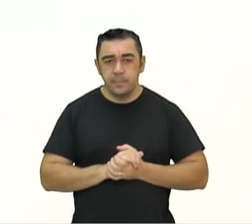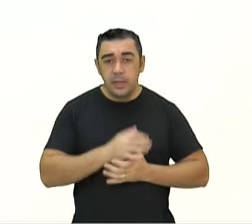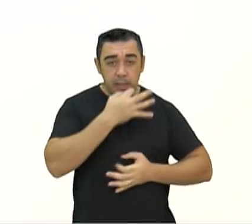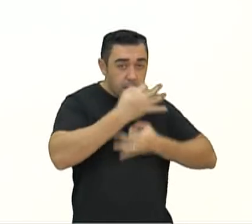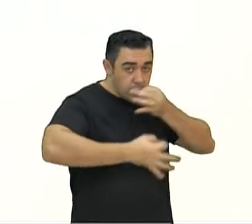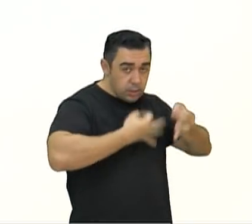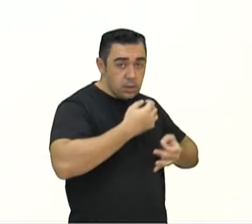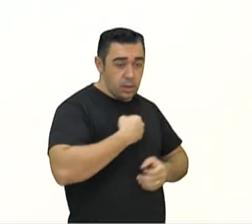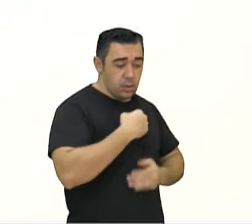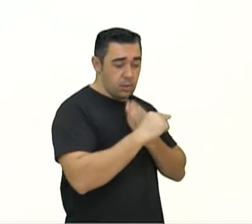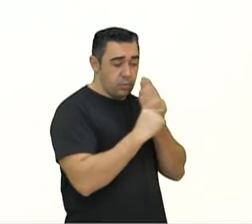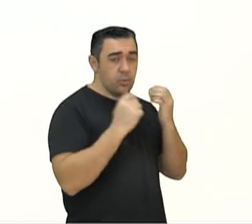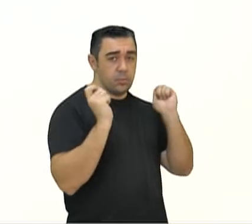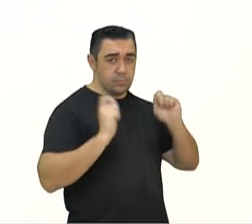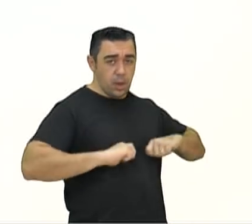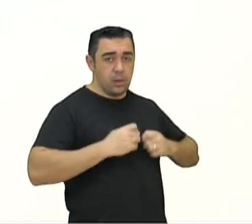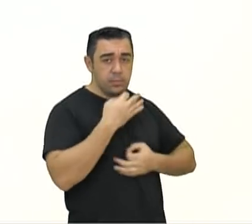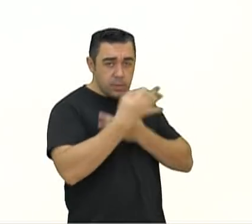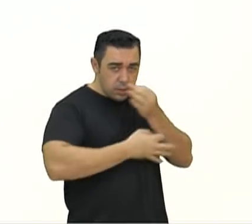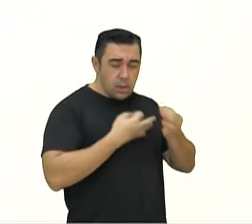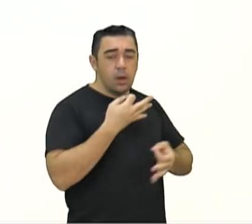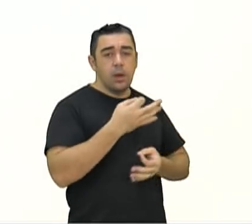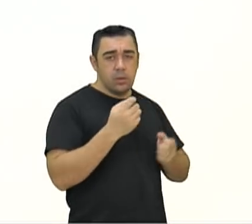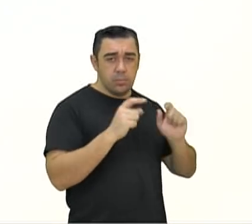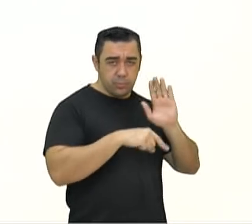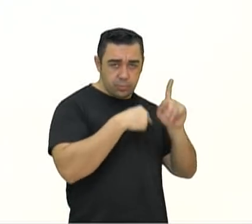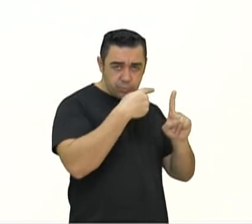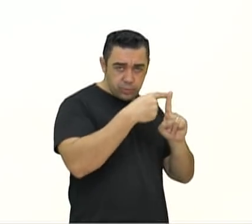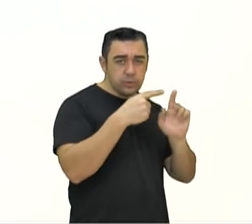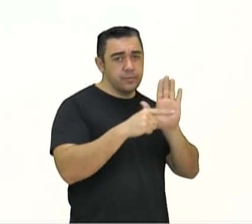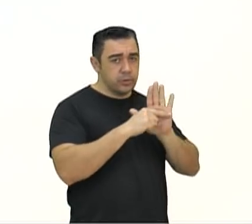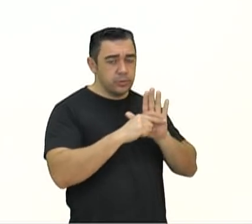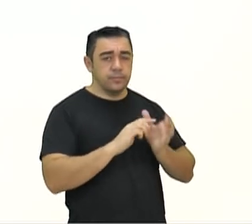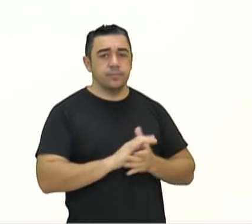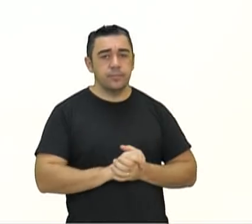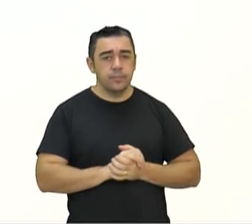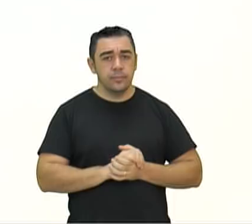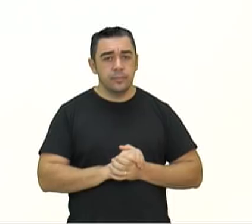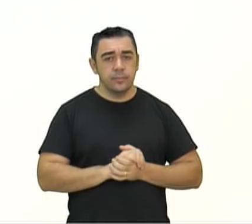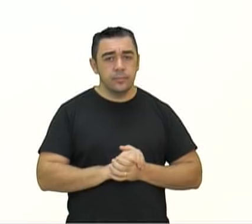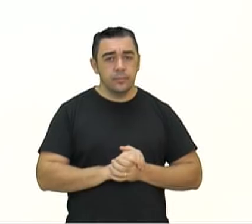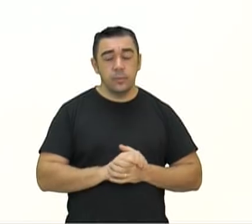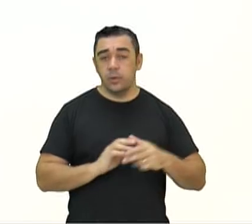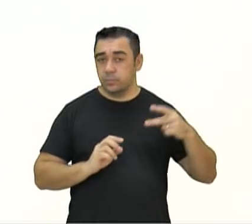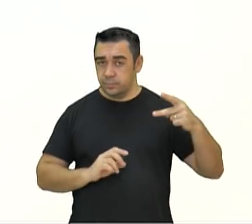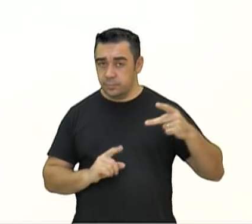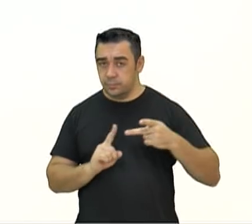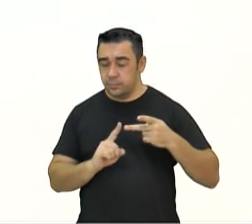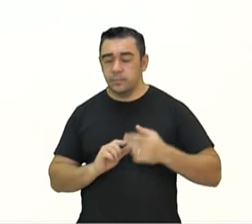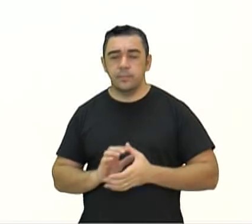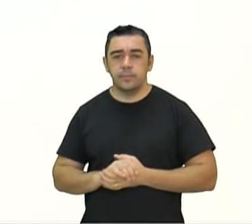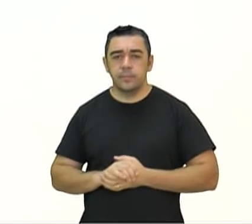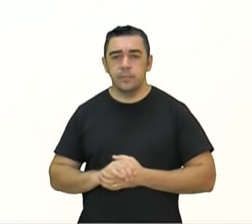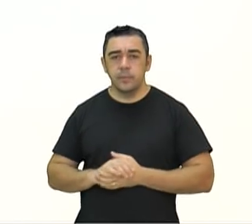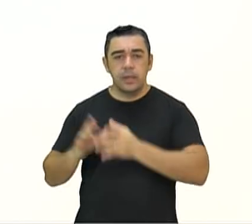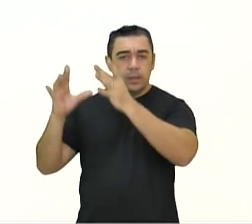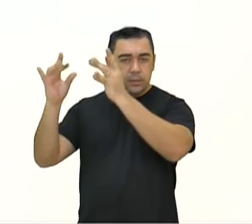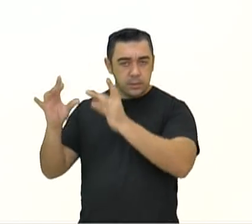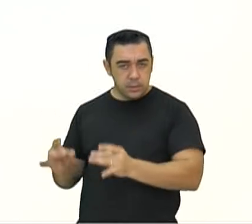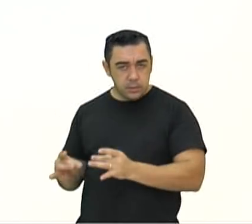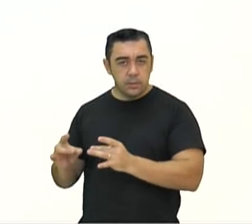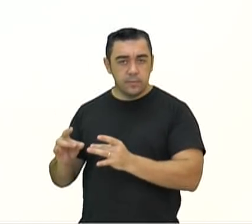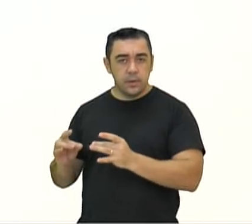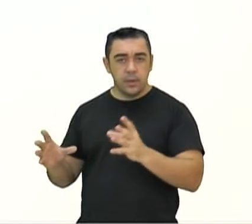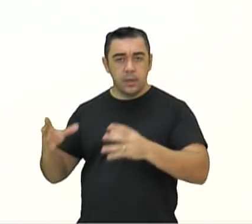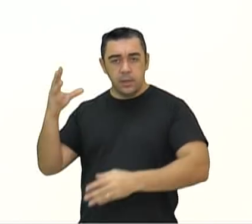se posicionar, opinar sobre os aspectos positivos e negativos? Ou, segunda possibilidade, na resenha descritiva,